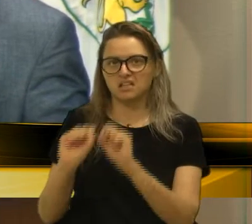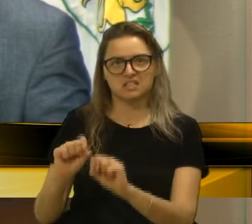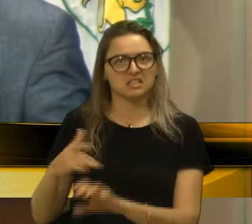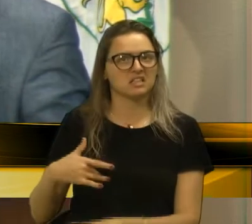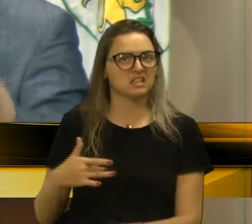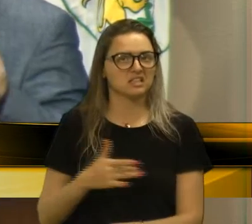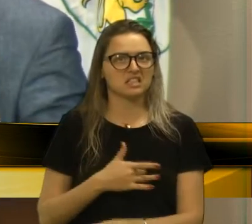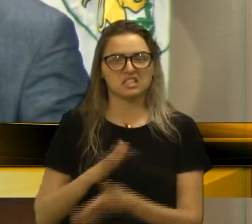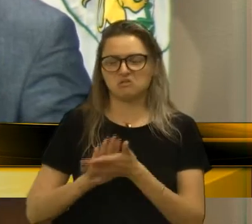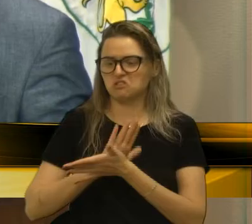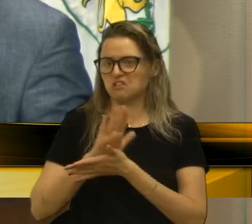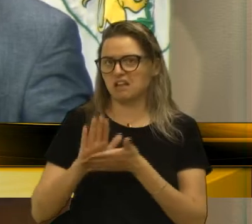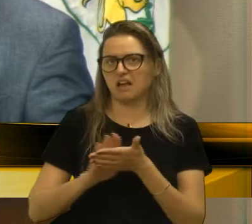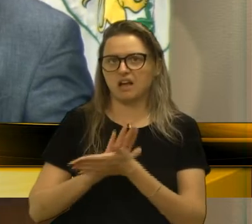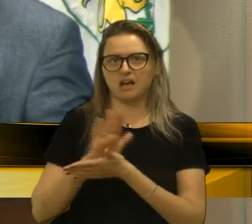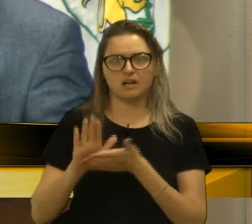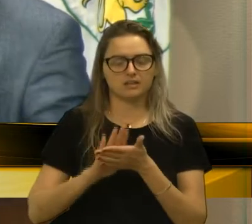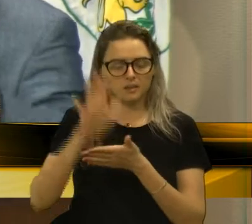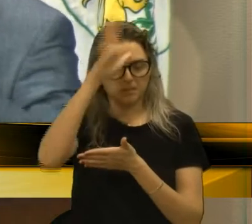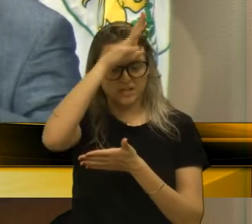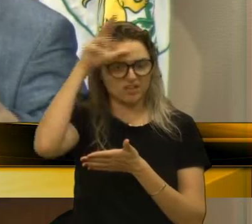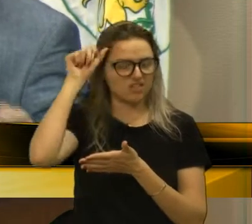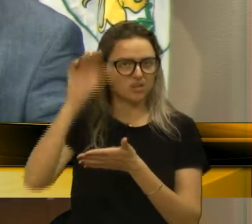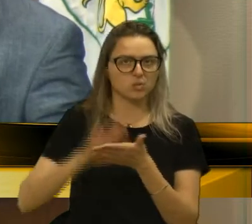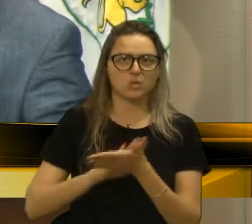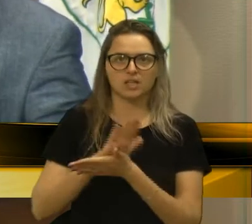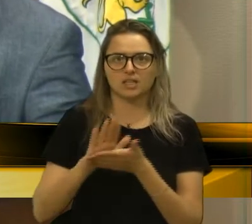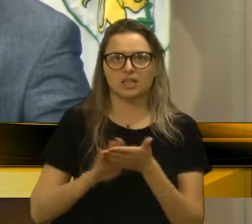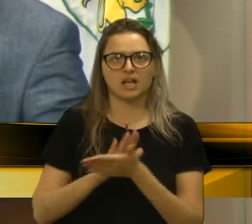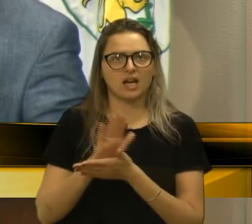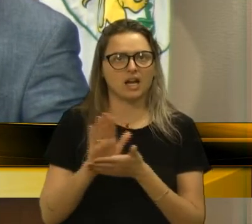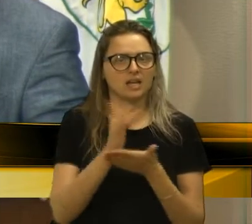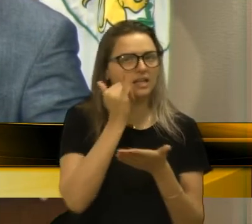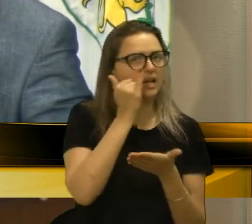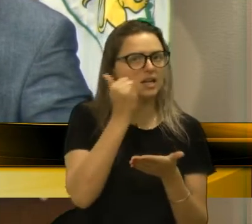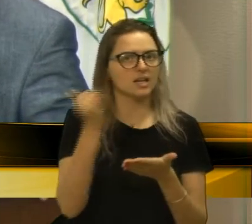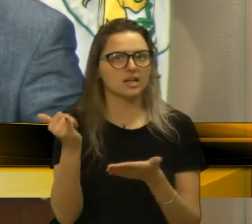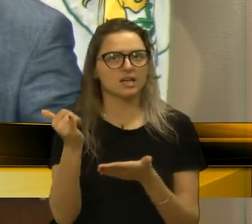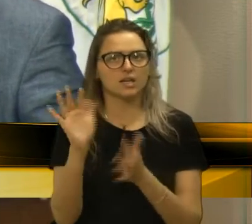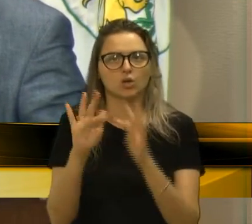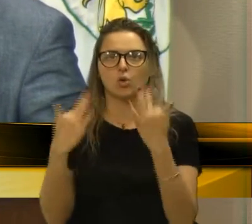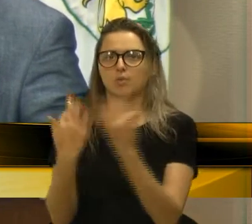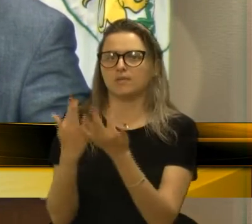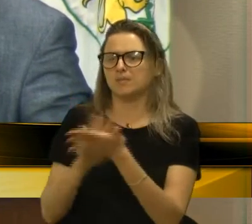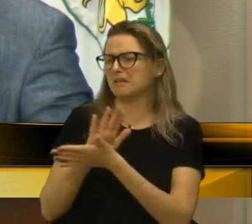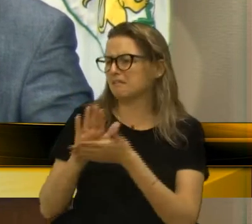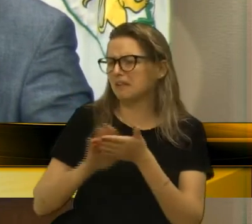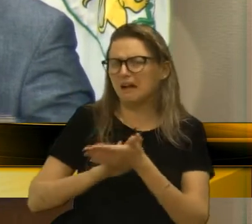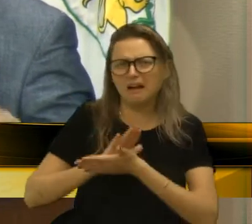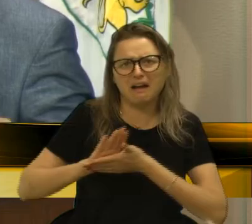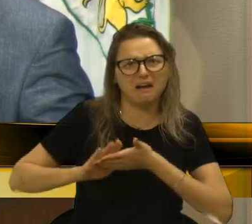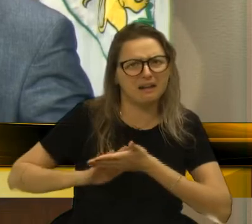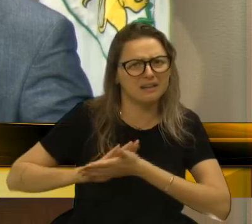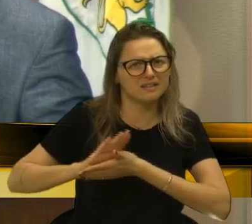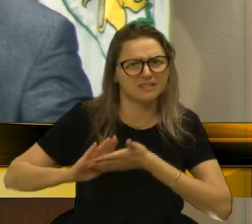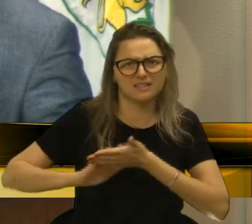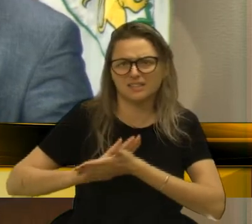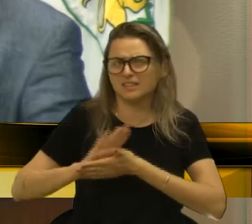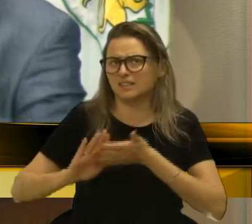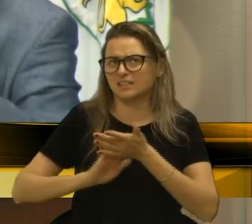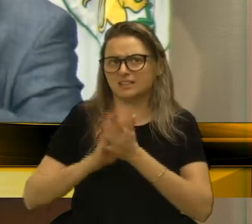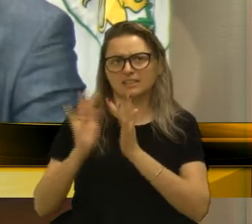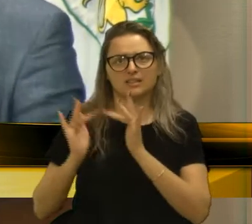da Saúde, ninguém da Prefeitura, ninguém ligado à área da saúde ligou para essa família. Ninguém. Ninguém